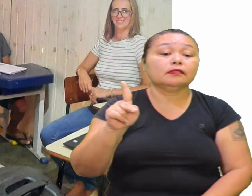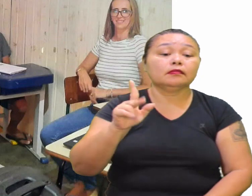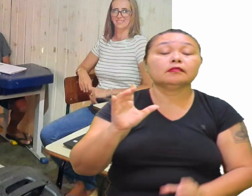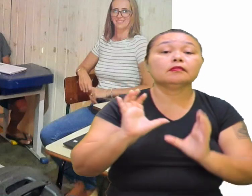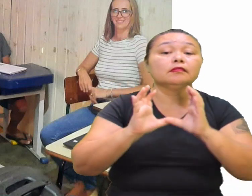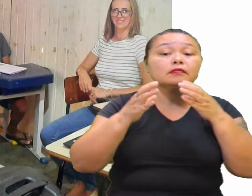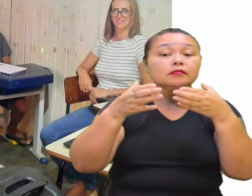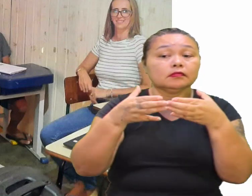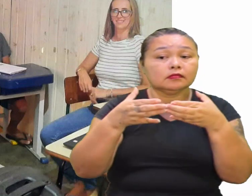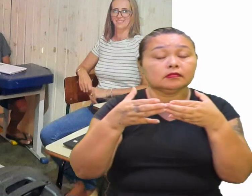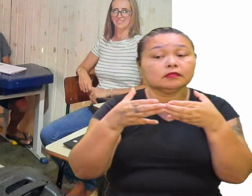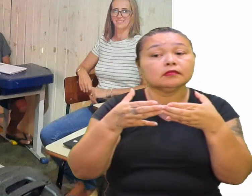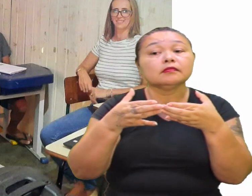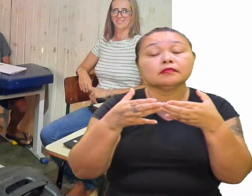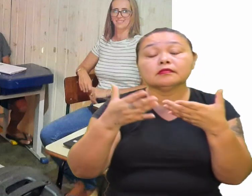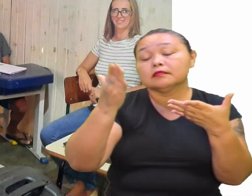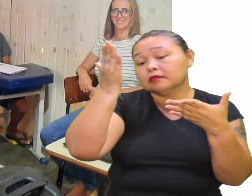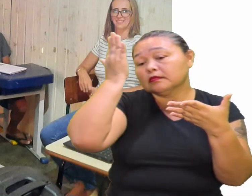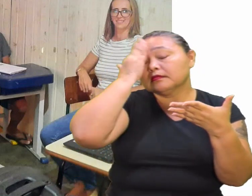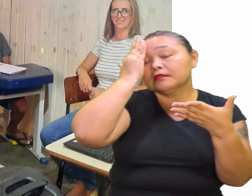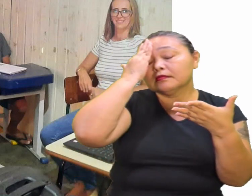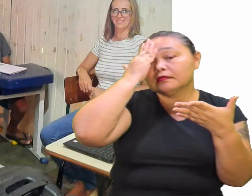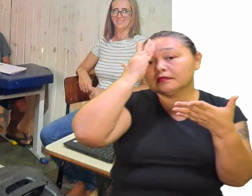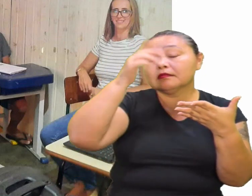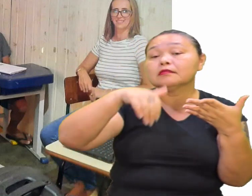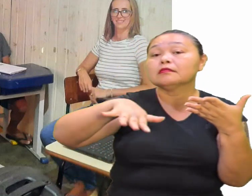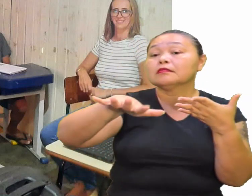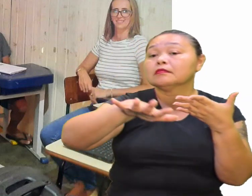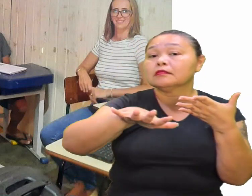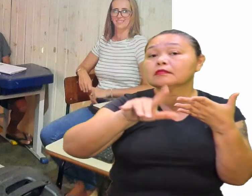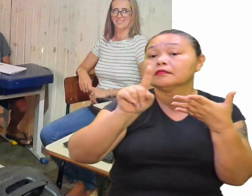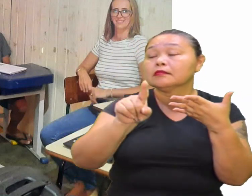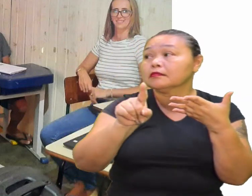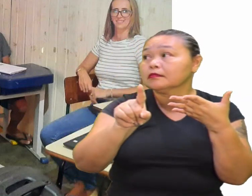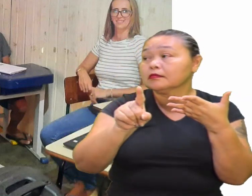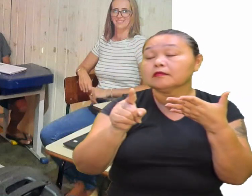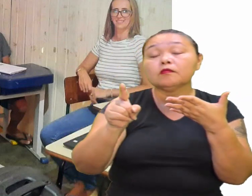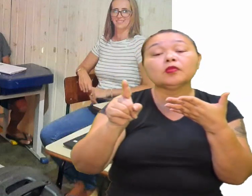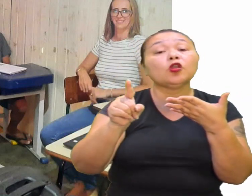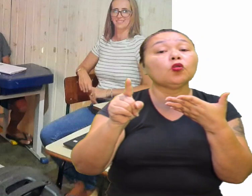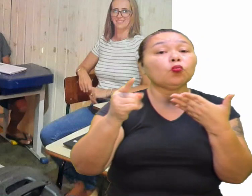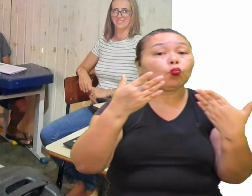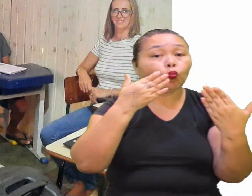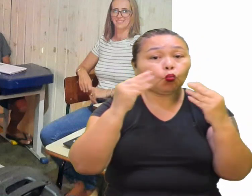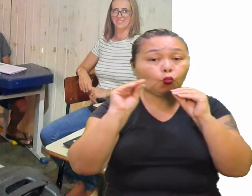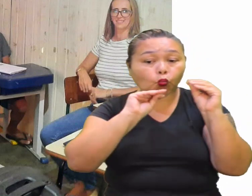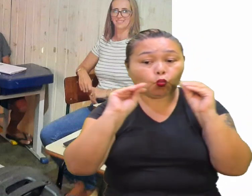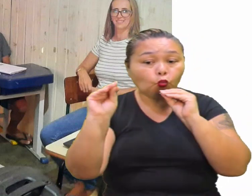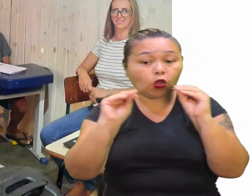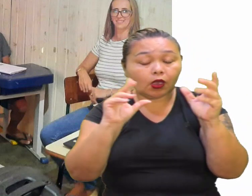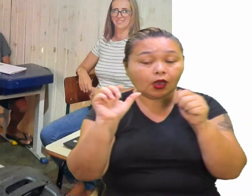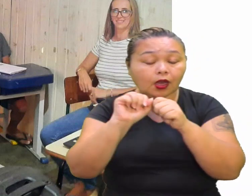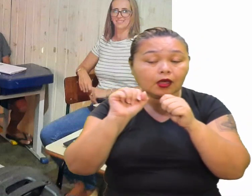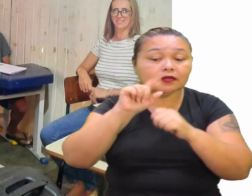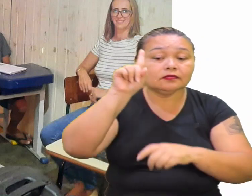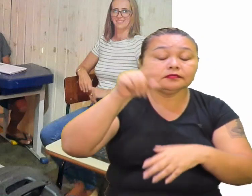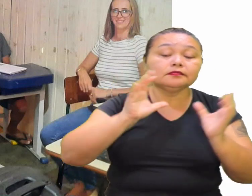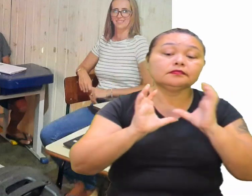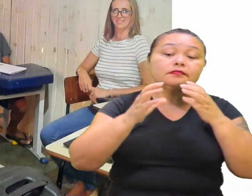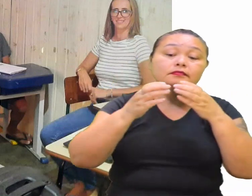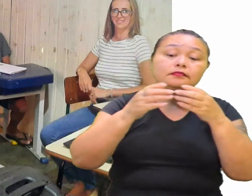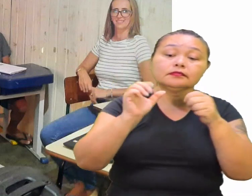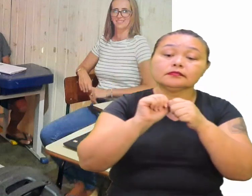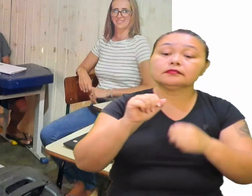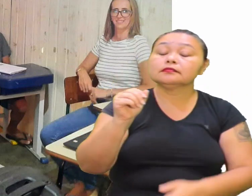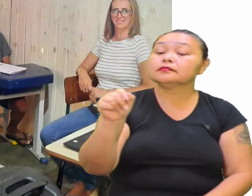sua turma, né, a gente tá sabendo, né, numa situaçãozinha. Mas, ó, beijo pra vocês, a turma da professora Fernanda Will,